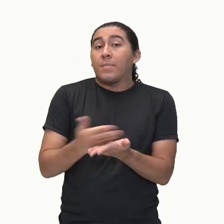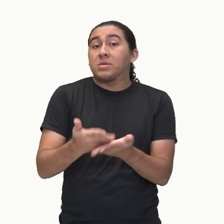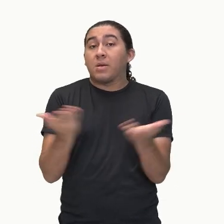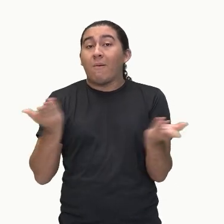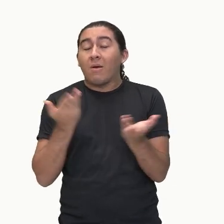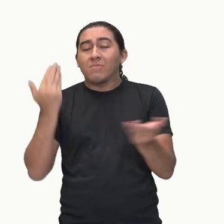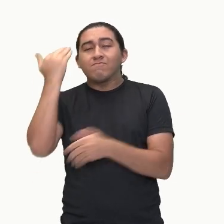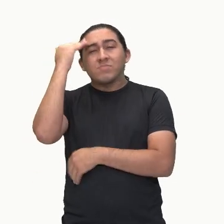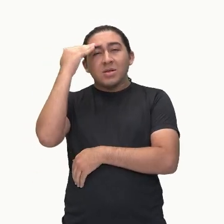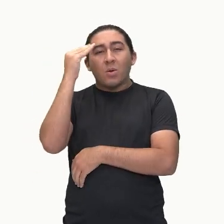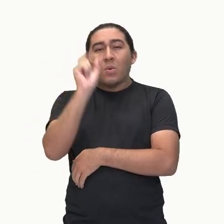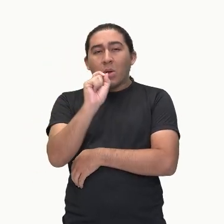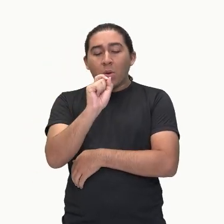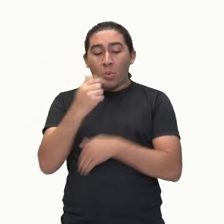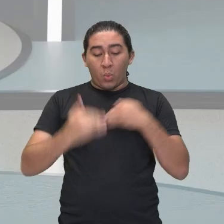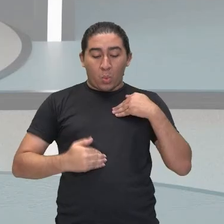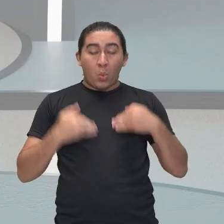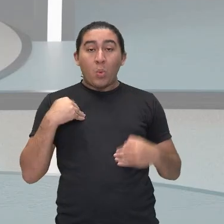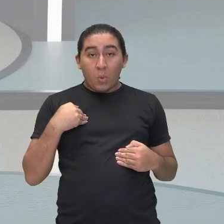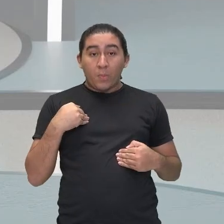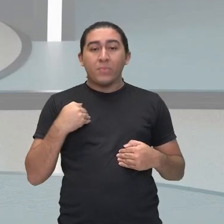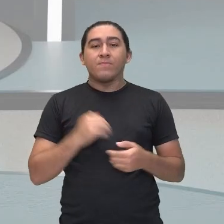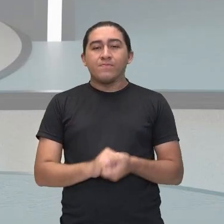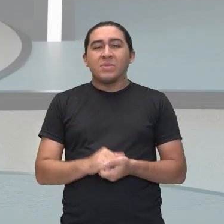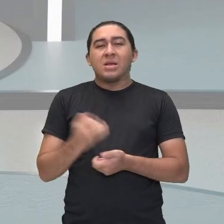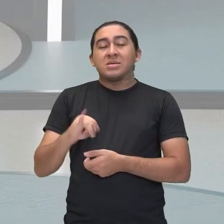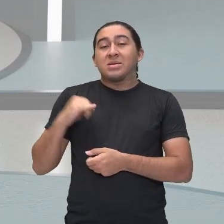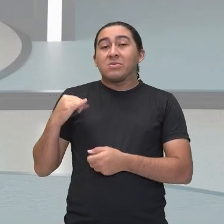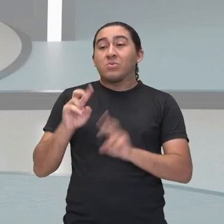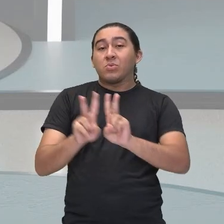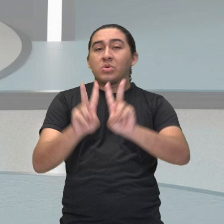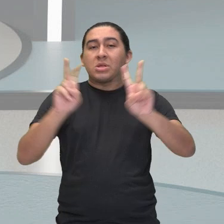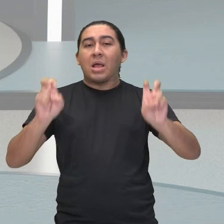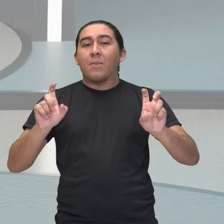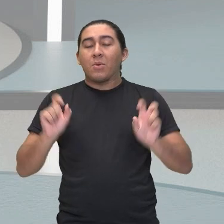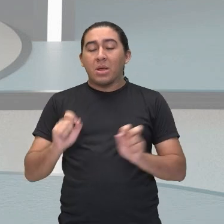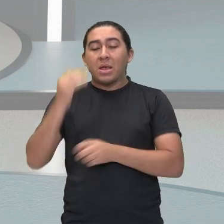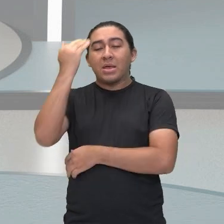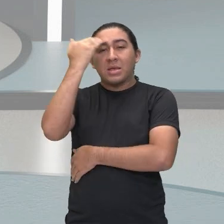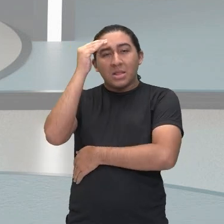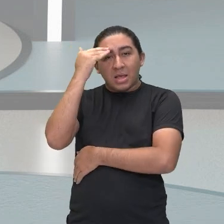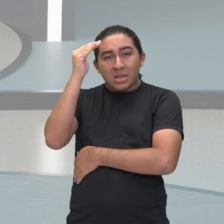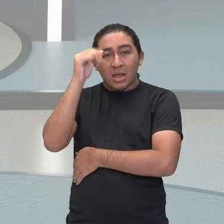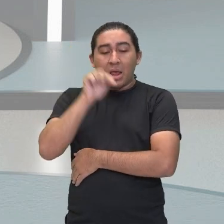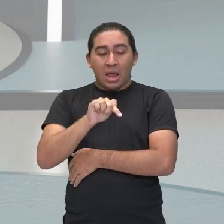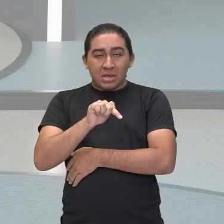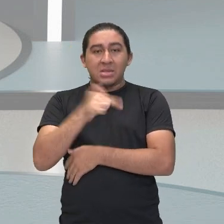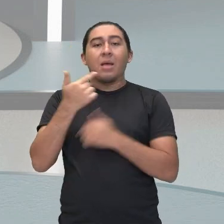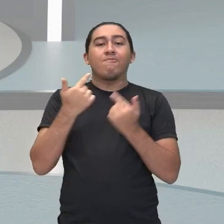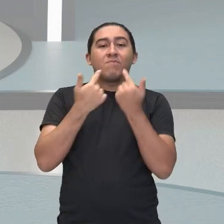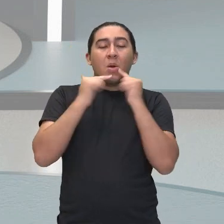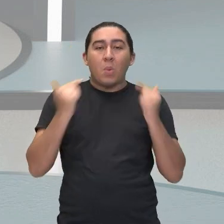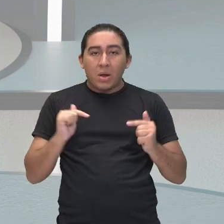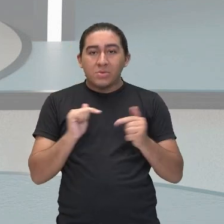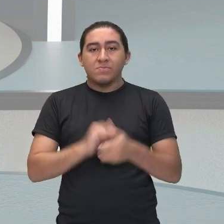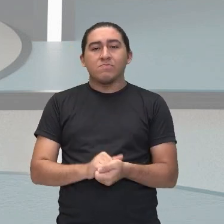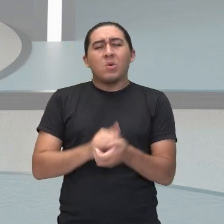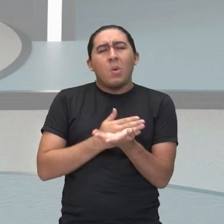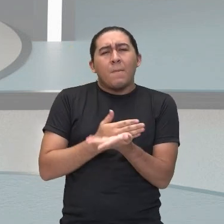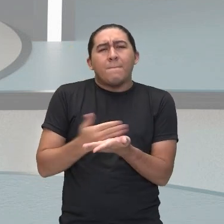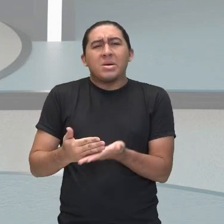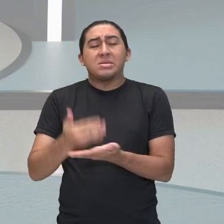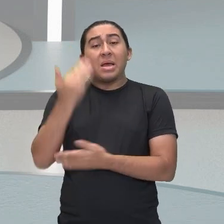questão do corpo. Quando falamos da compreensão dessas linguagens, vamos começar